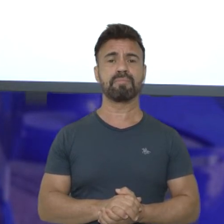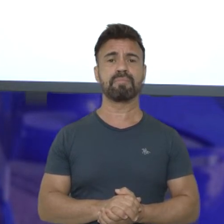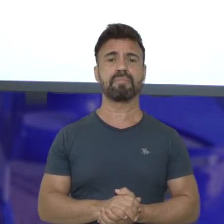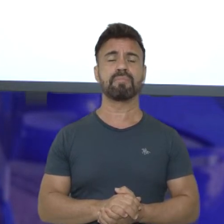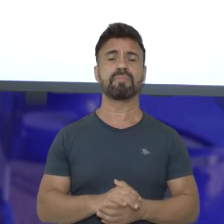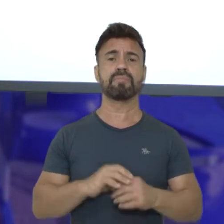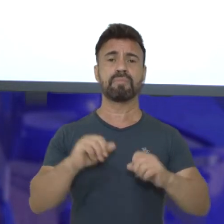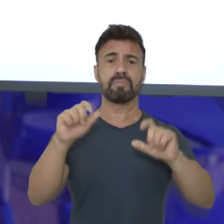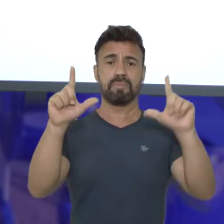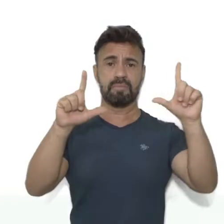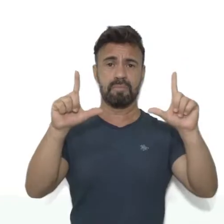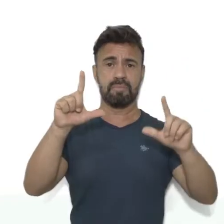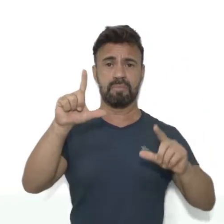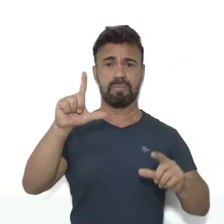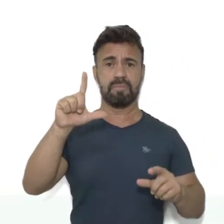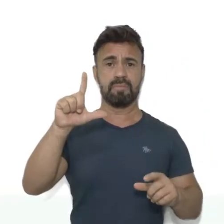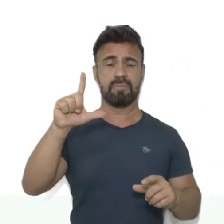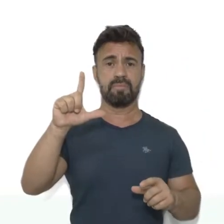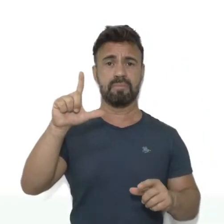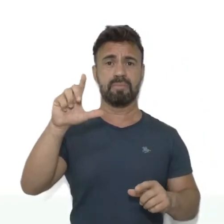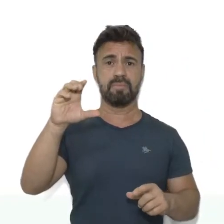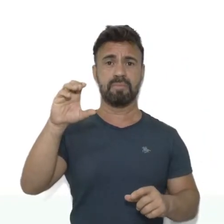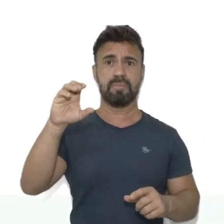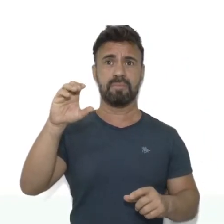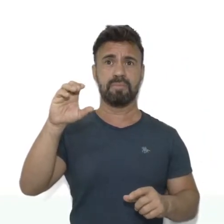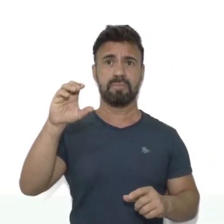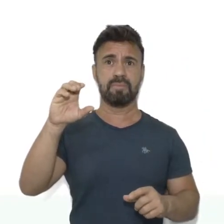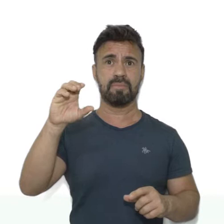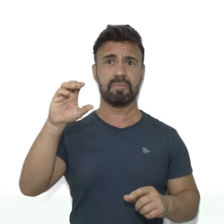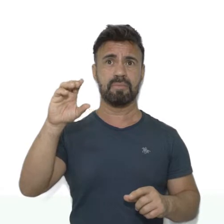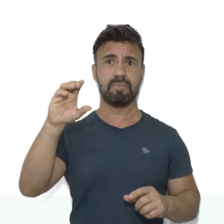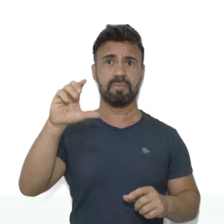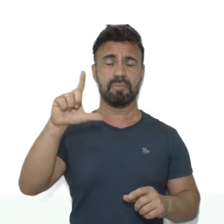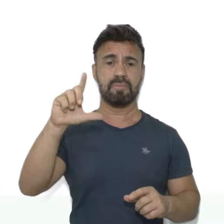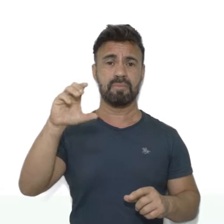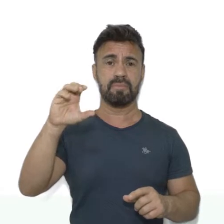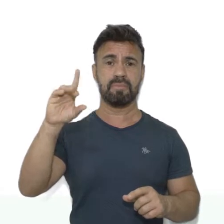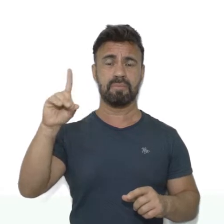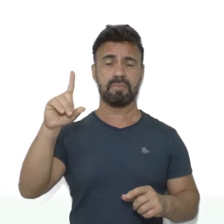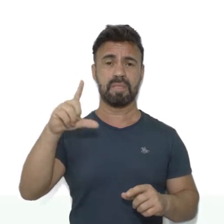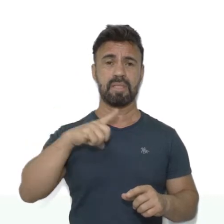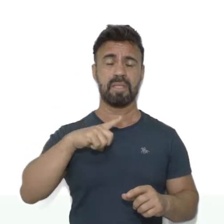TV de LCD. A TV de LCD ela tem como vantagem